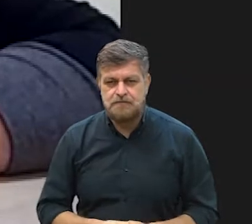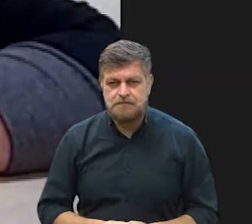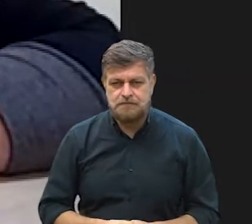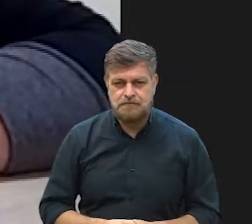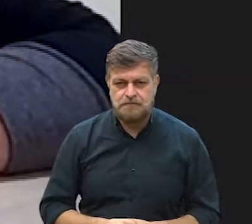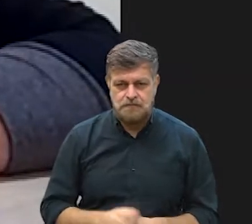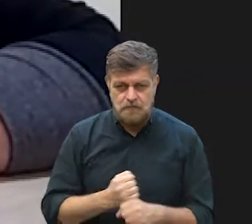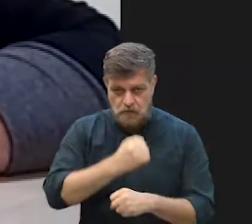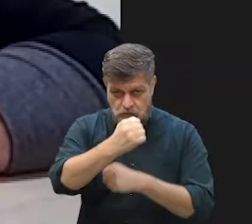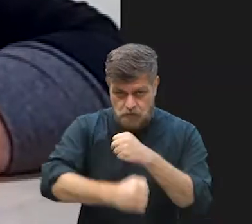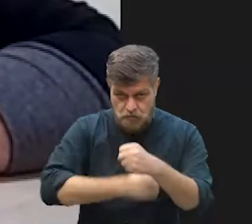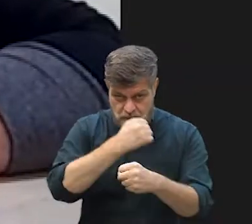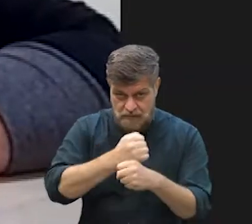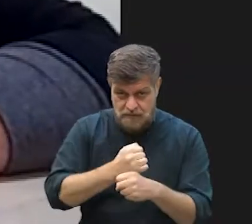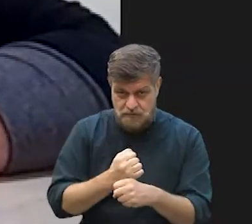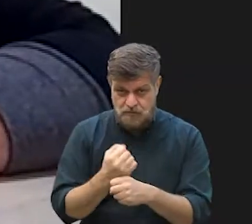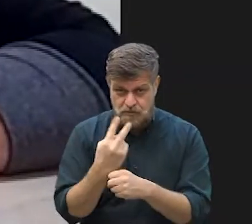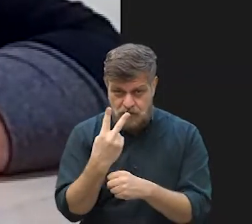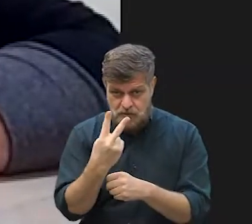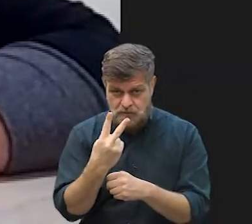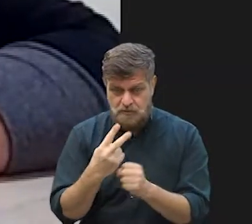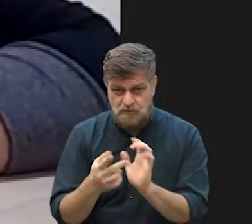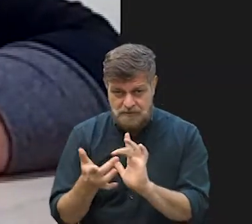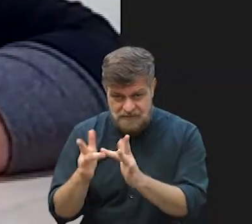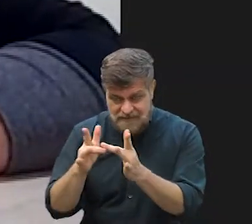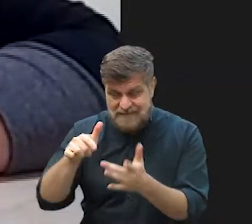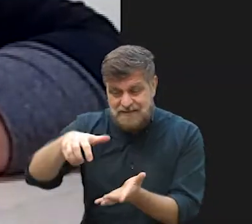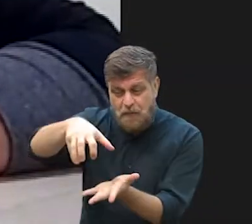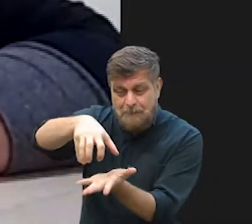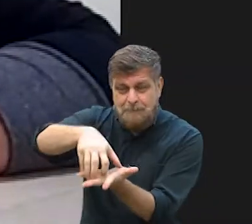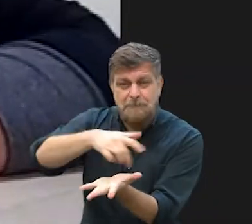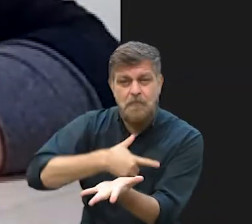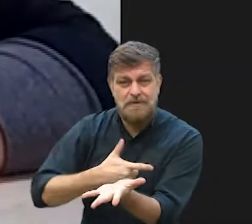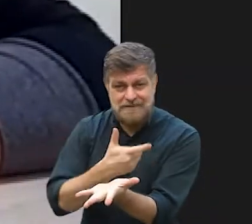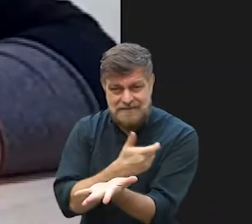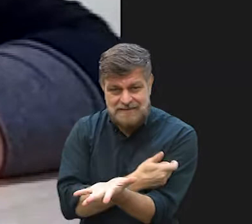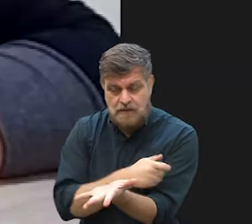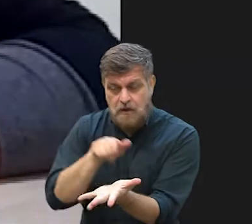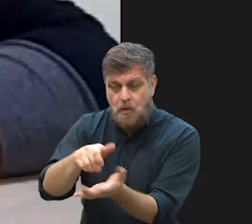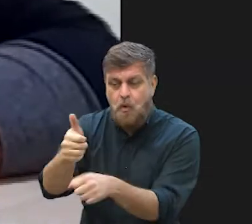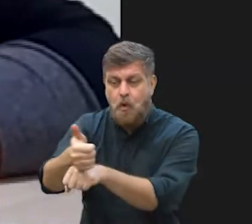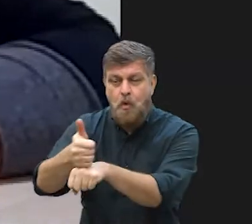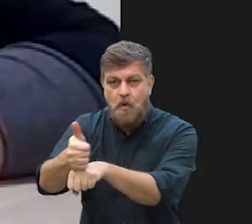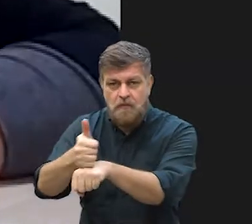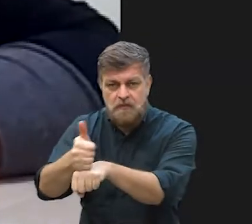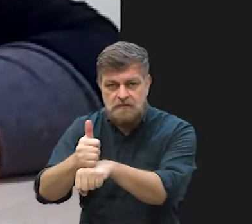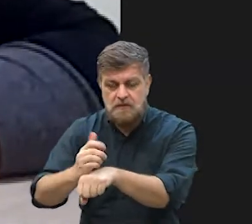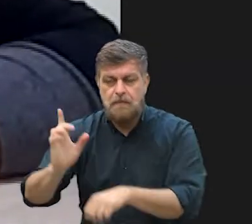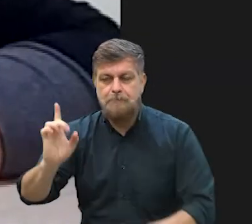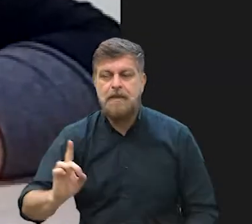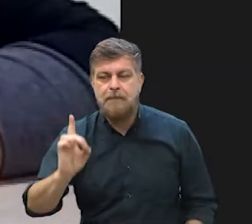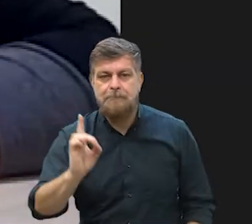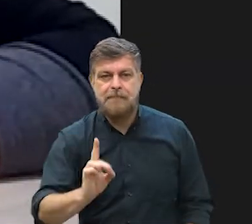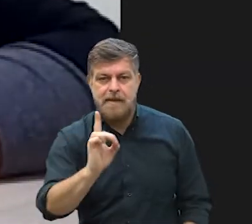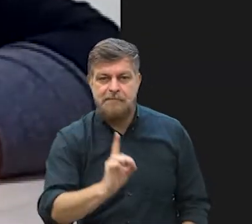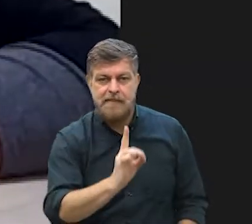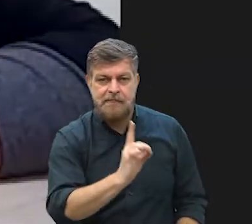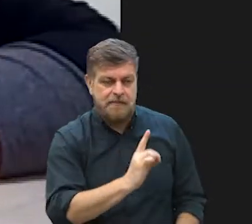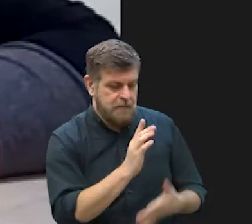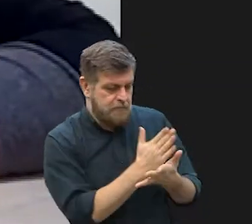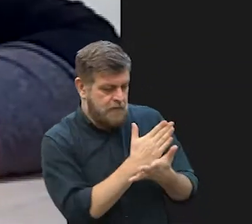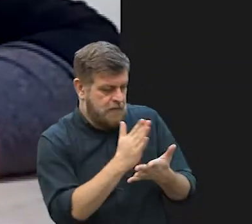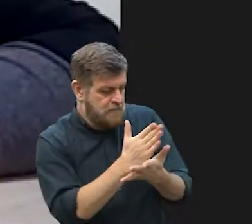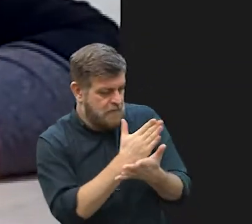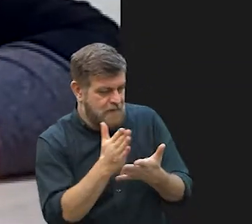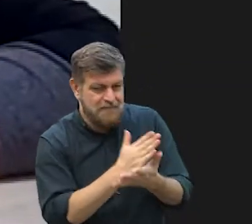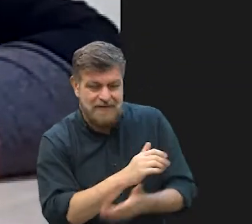por ano, o postinho de saúde, né, que fica aqui próximo do Instituto, o dentista vem, o dentista do posto, ele vem, faz toda uma avaliação